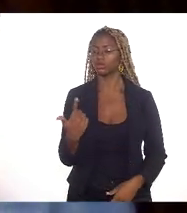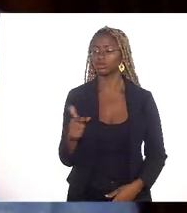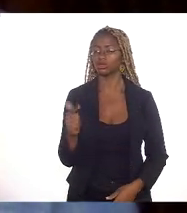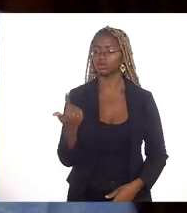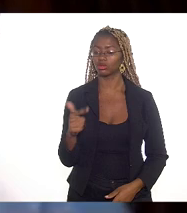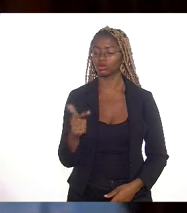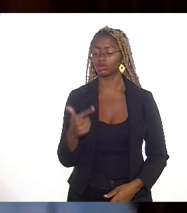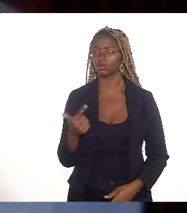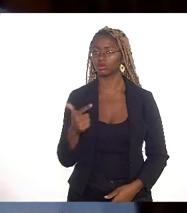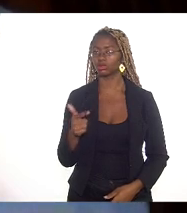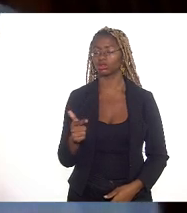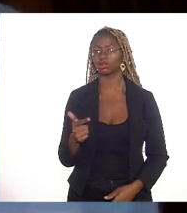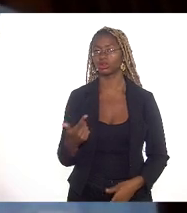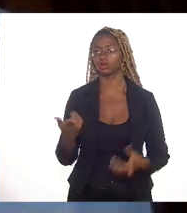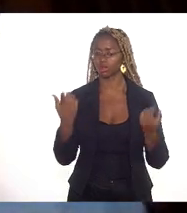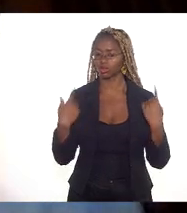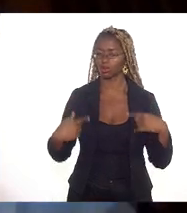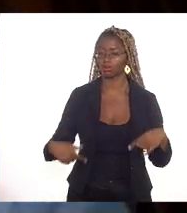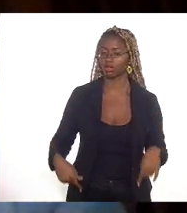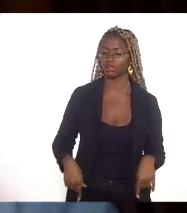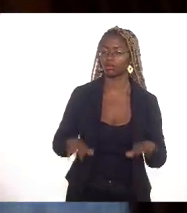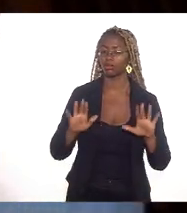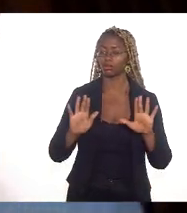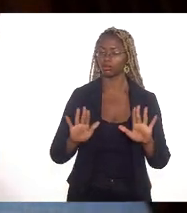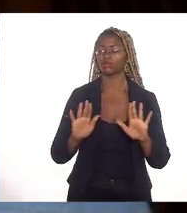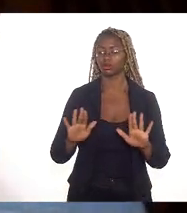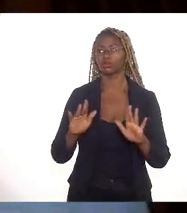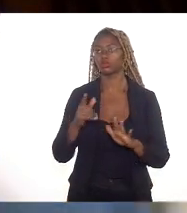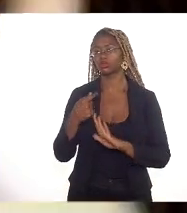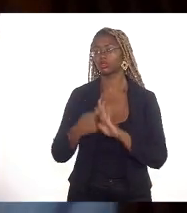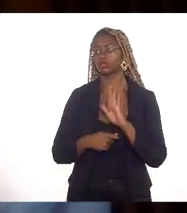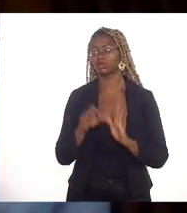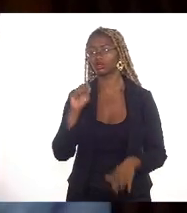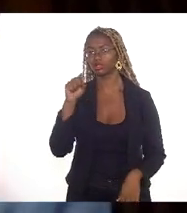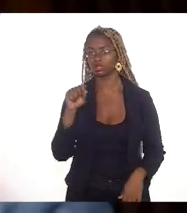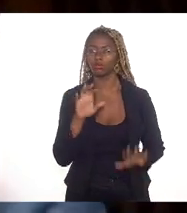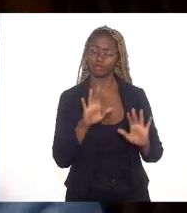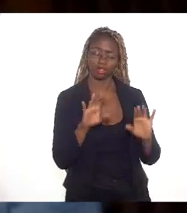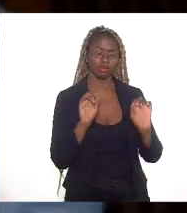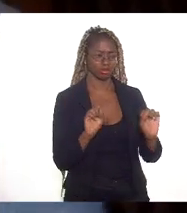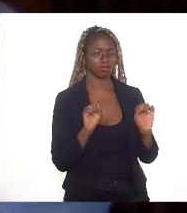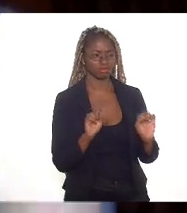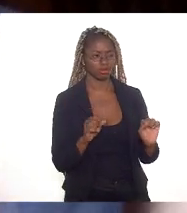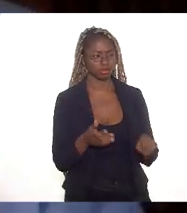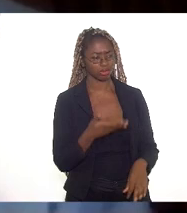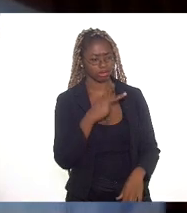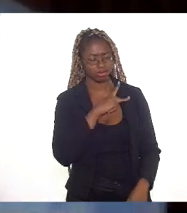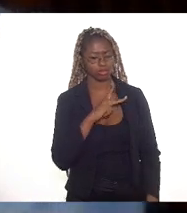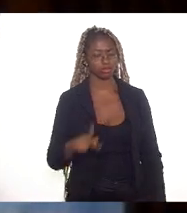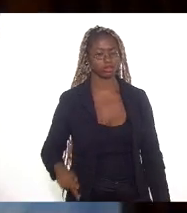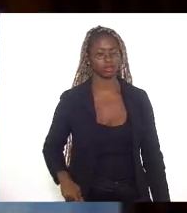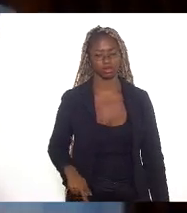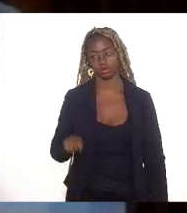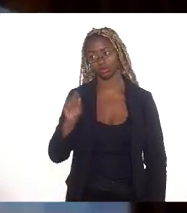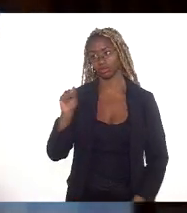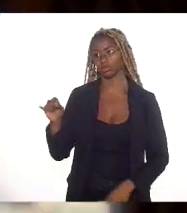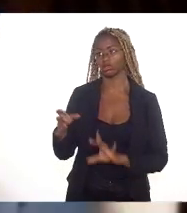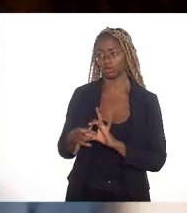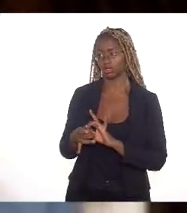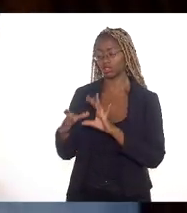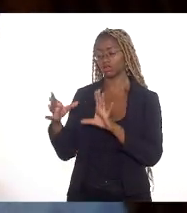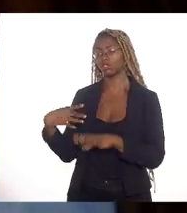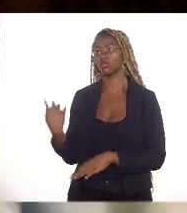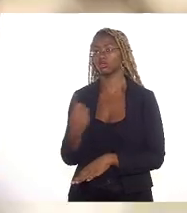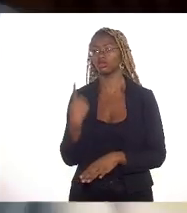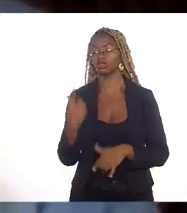das câmeras corporais, mas no texto sim. Mas não há nenhum óbice em fazermos essa alteração, senhor presidente, com vossa autorização, alteramos na